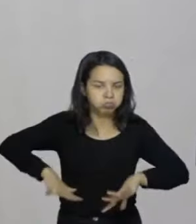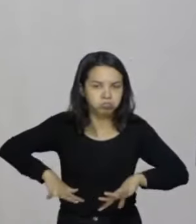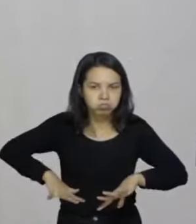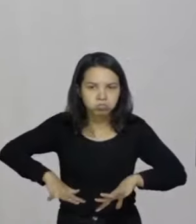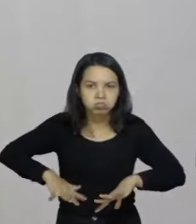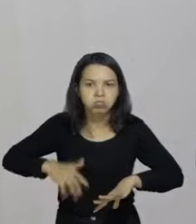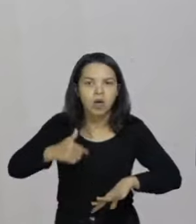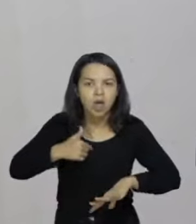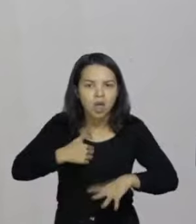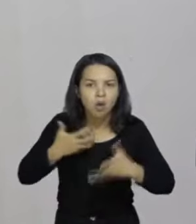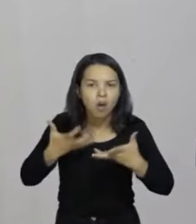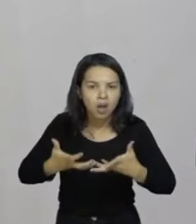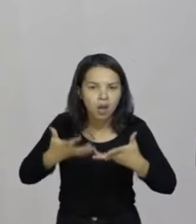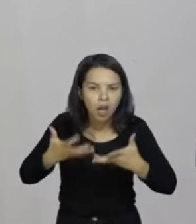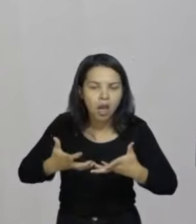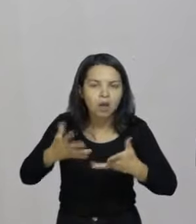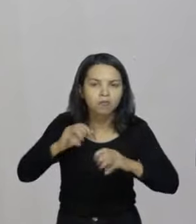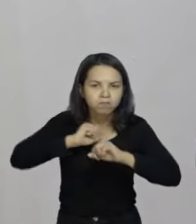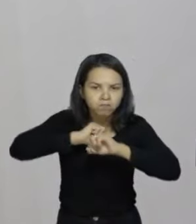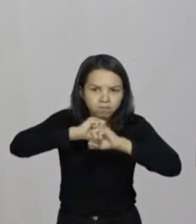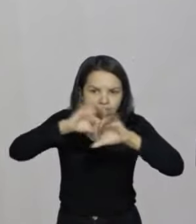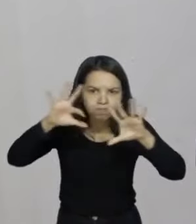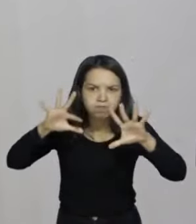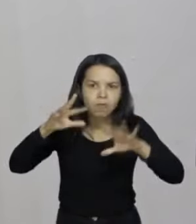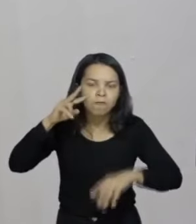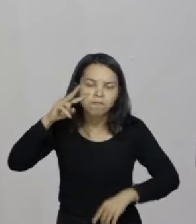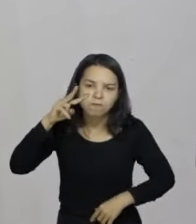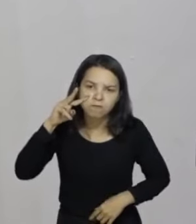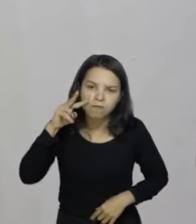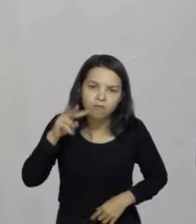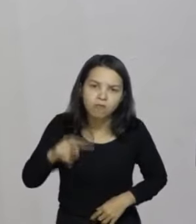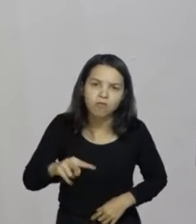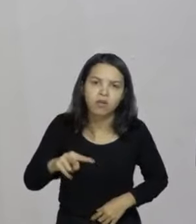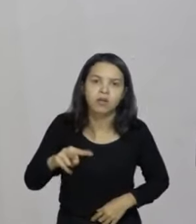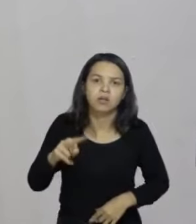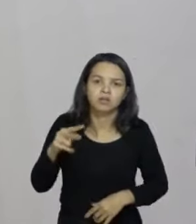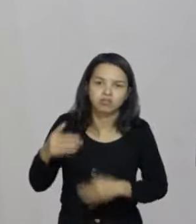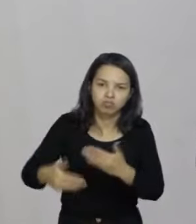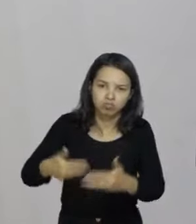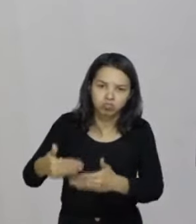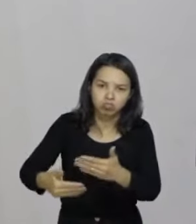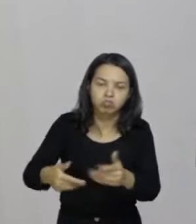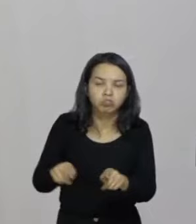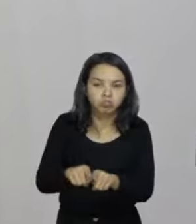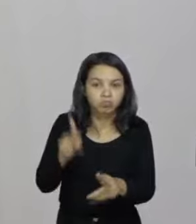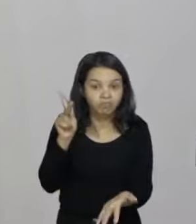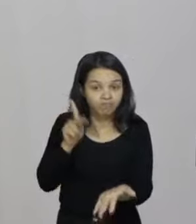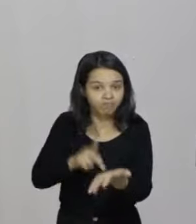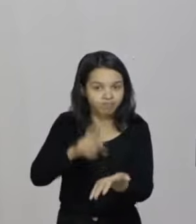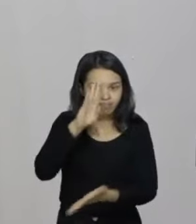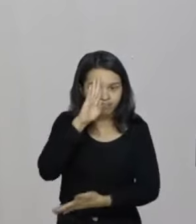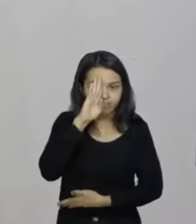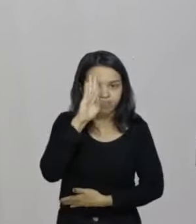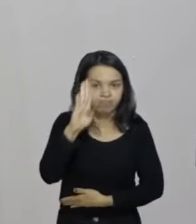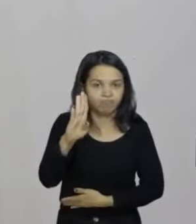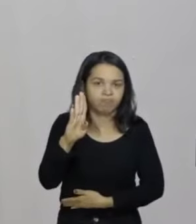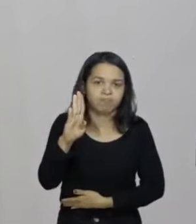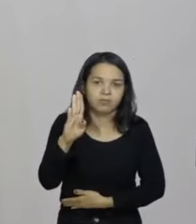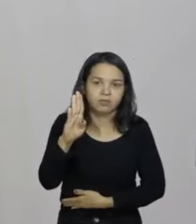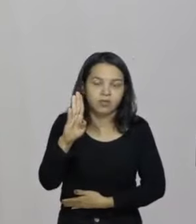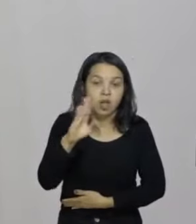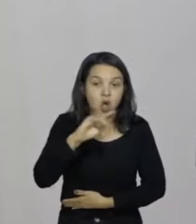efetividade eu quero verdade acima de tudo e o nosso Governador Jorginho Melo que